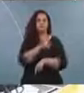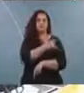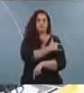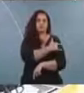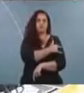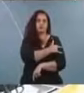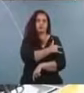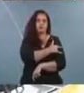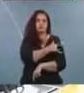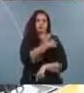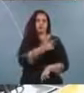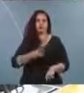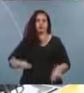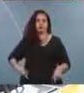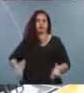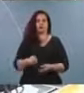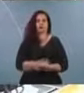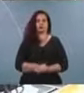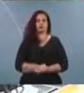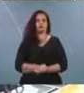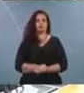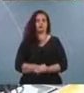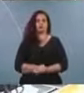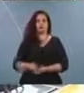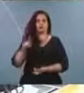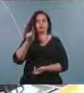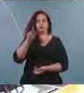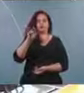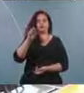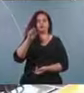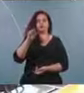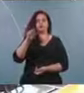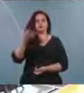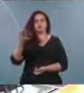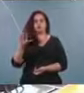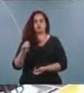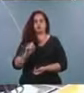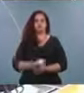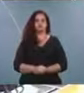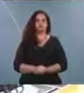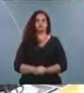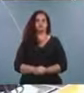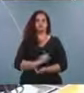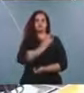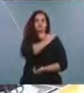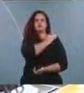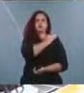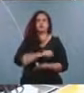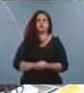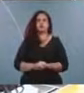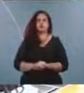Excelência o deputado federal General Girão, ele oficiou ao excelentíssimo senhor Anderson Gustavo